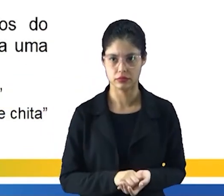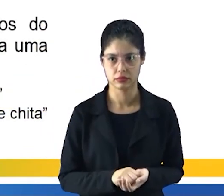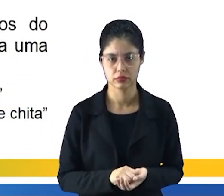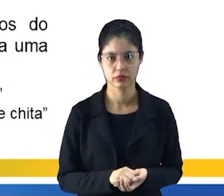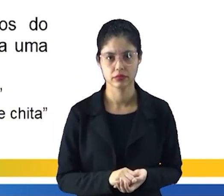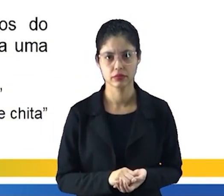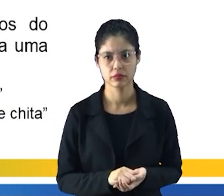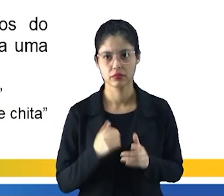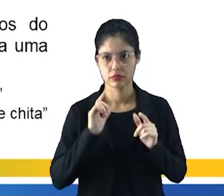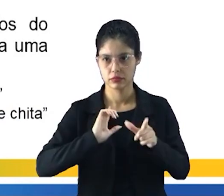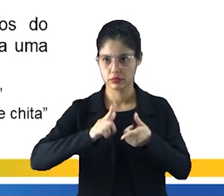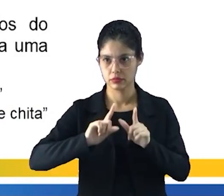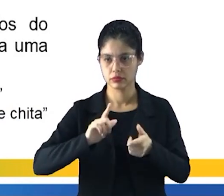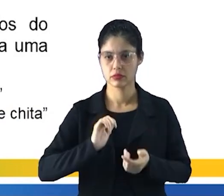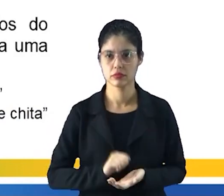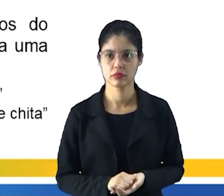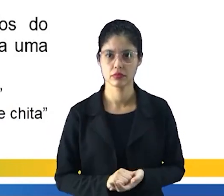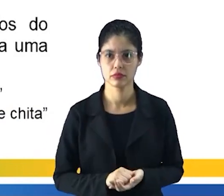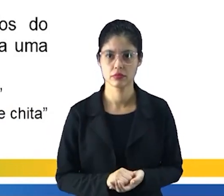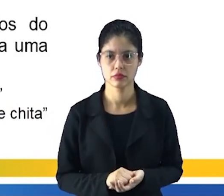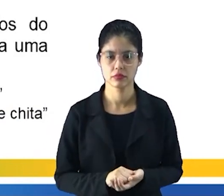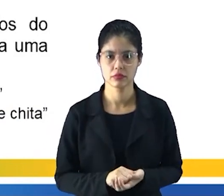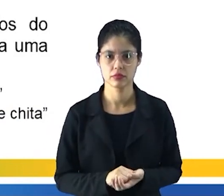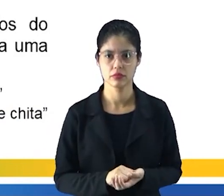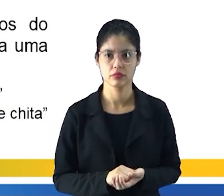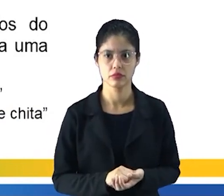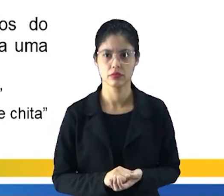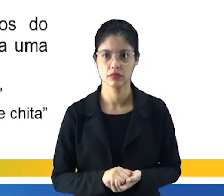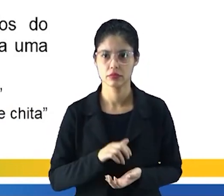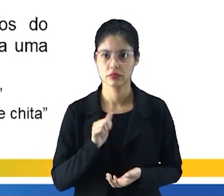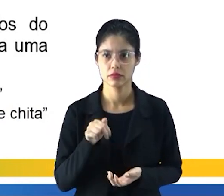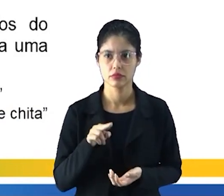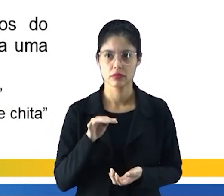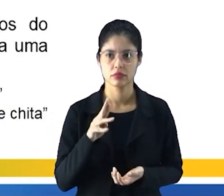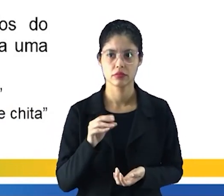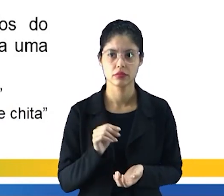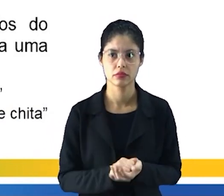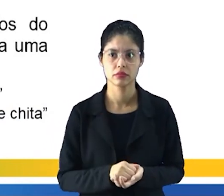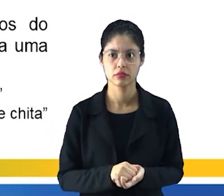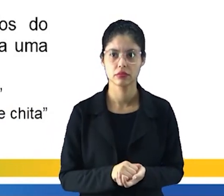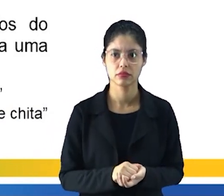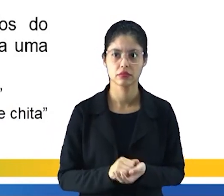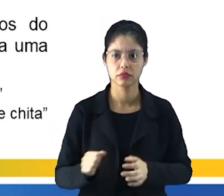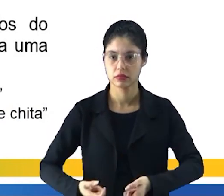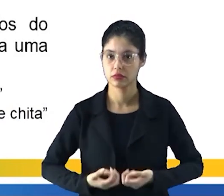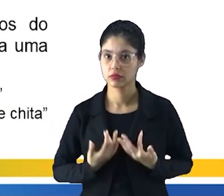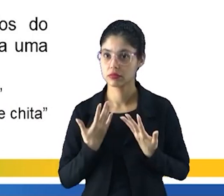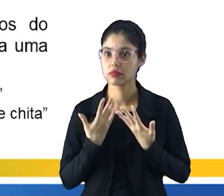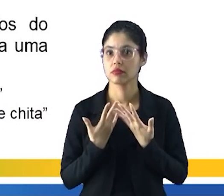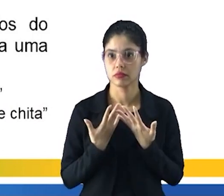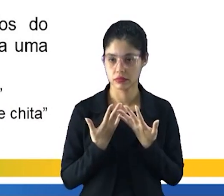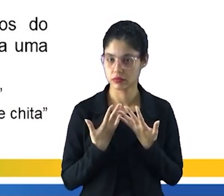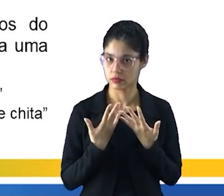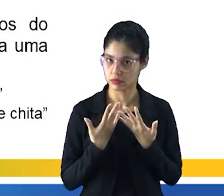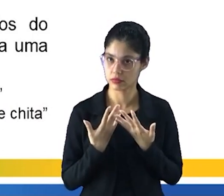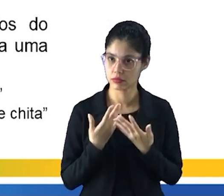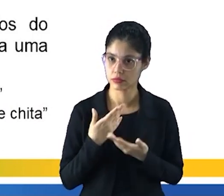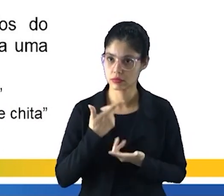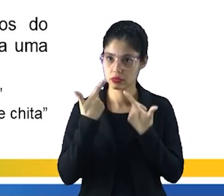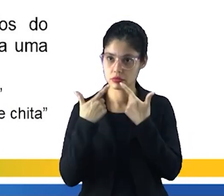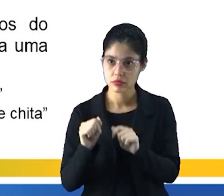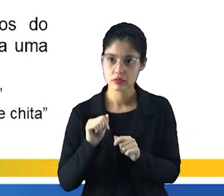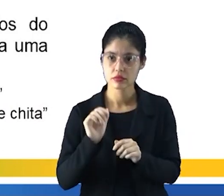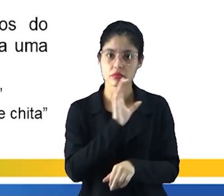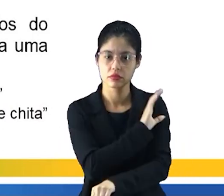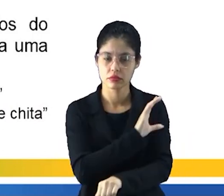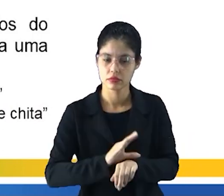Essa letra aqui, certo? De Antônio de Barros, ela manifesta aspectos do repertório